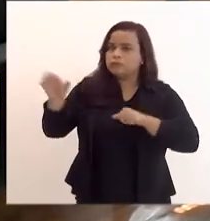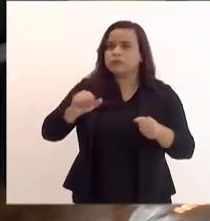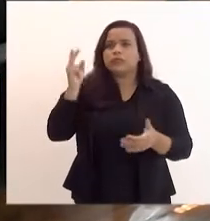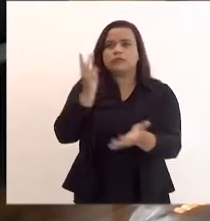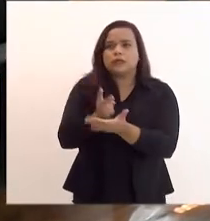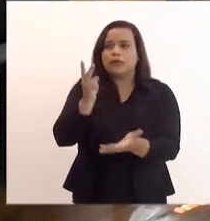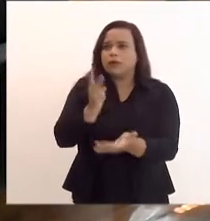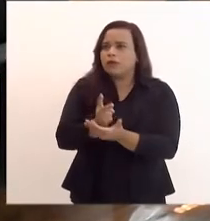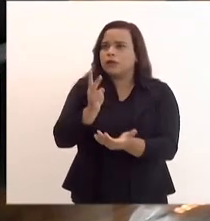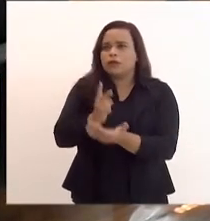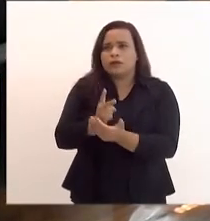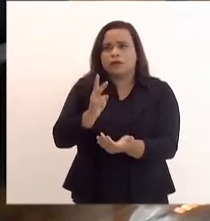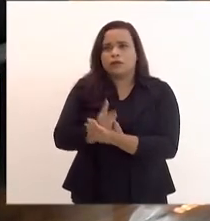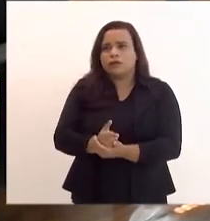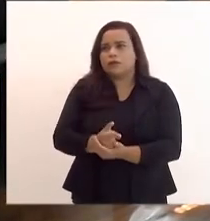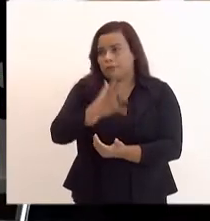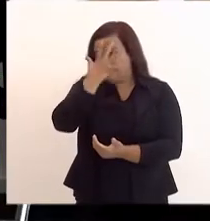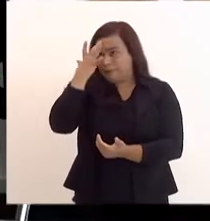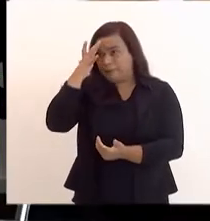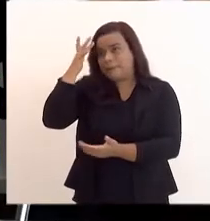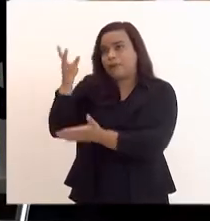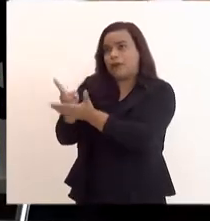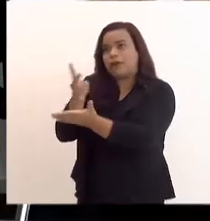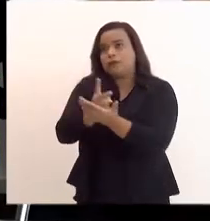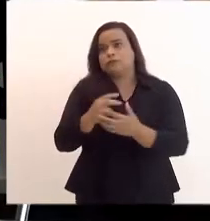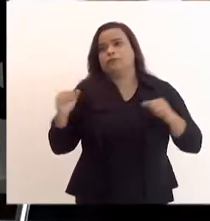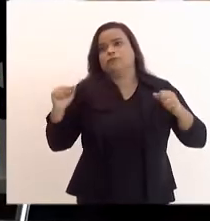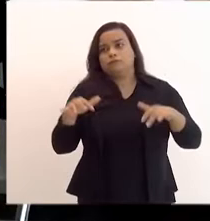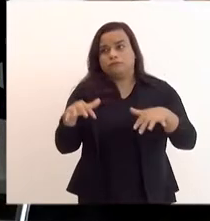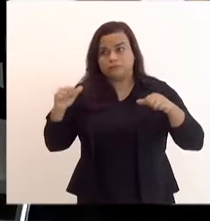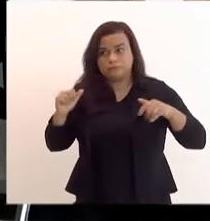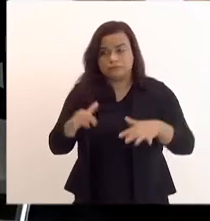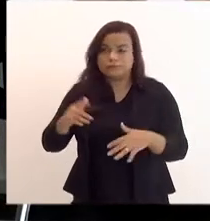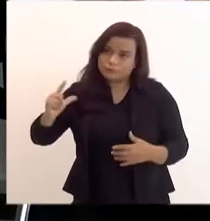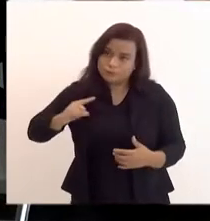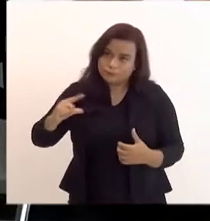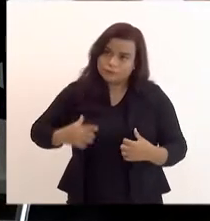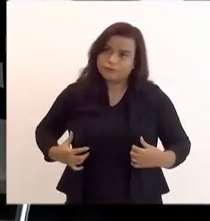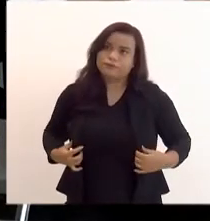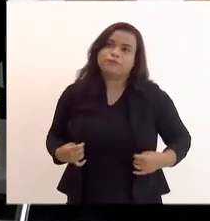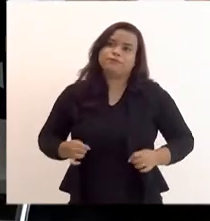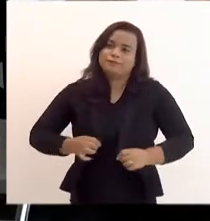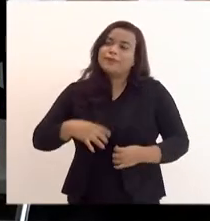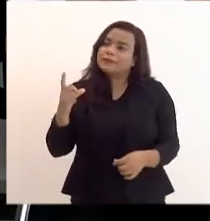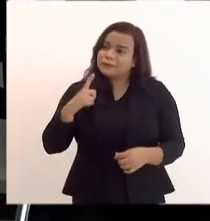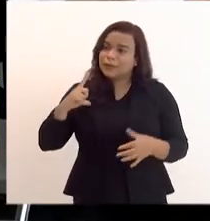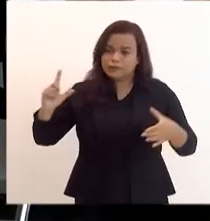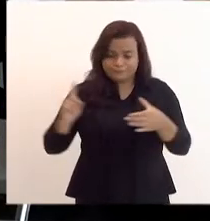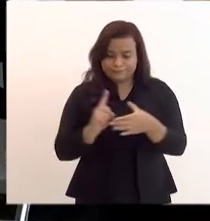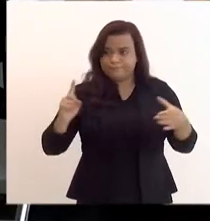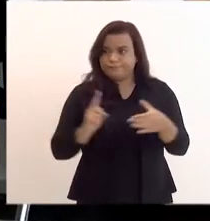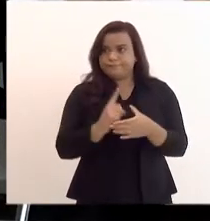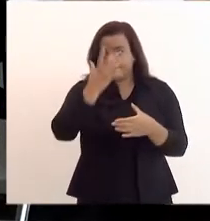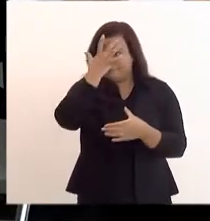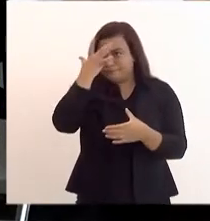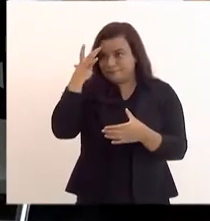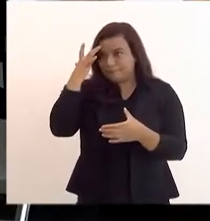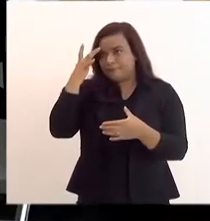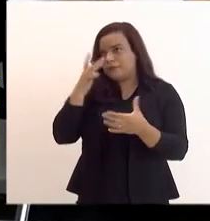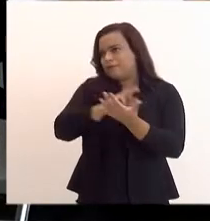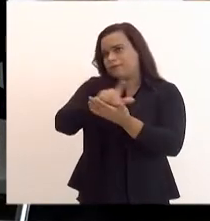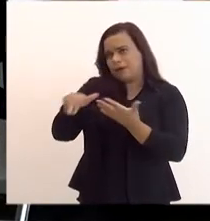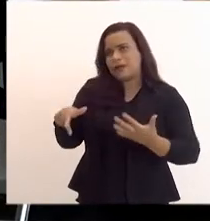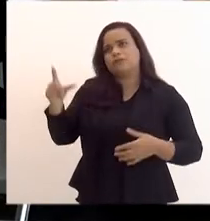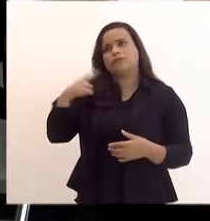os mesmos membros. No entanto, tem uma composição ampla. E quem sou eu